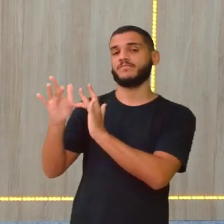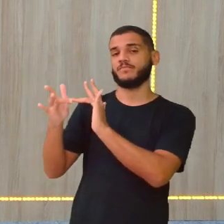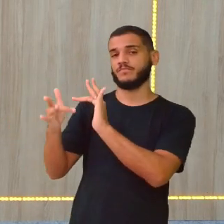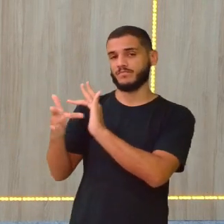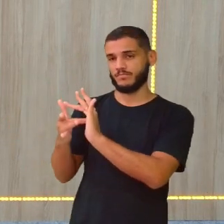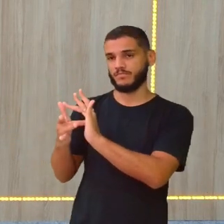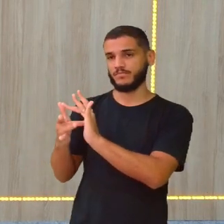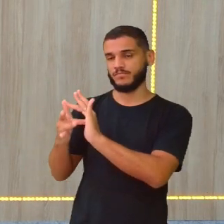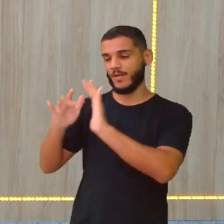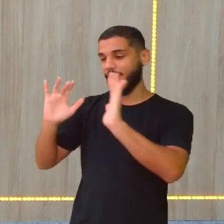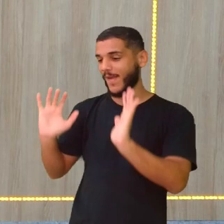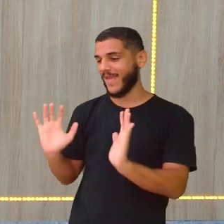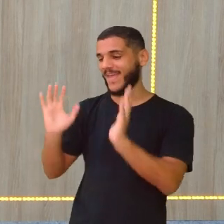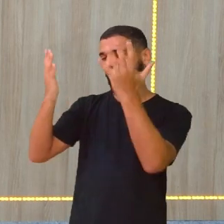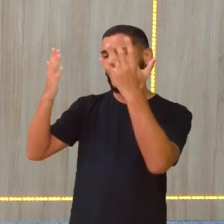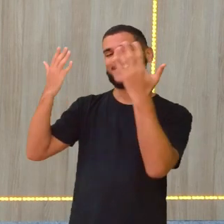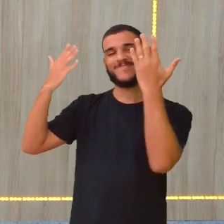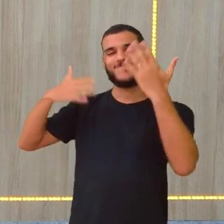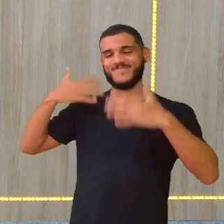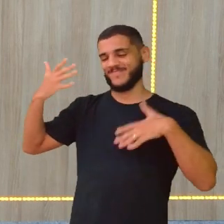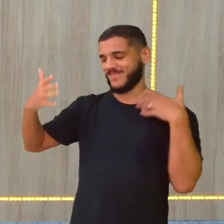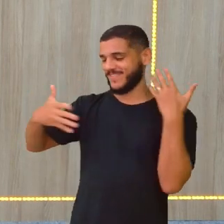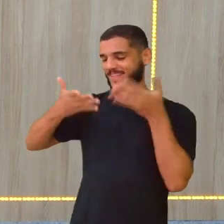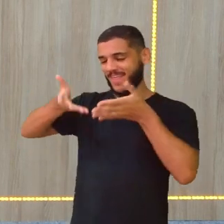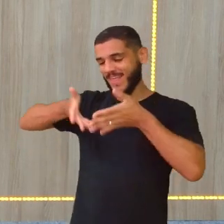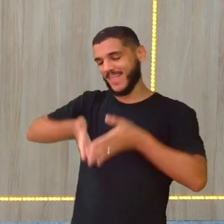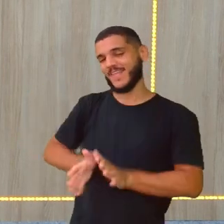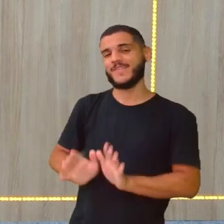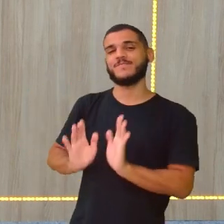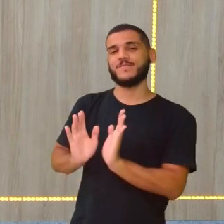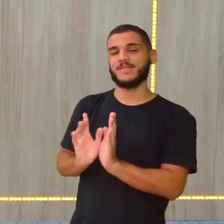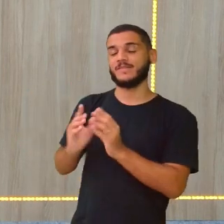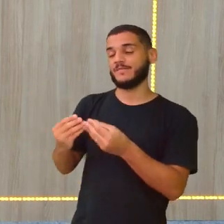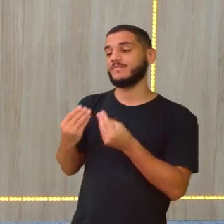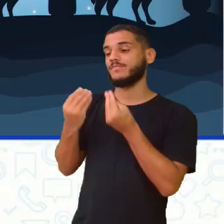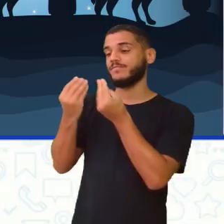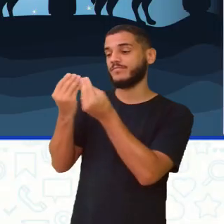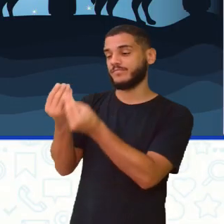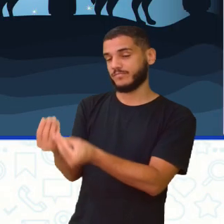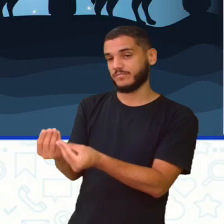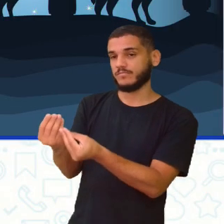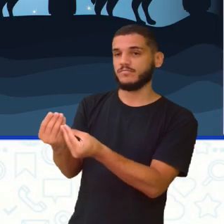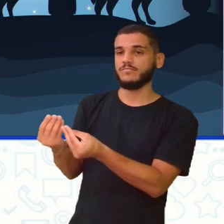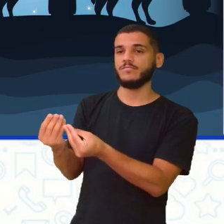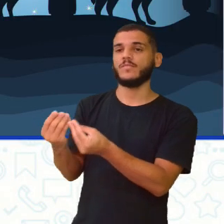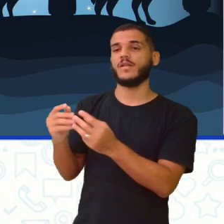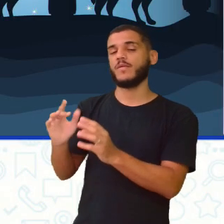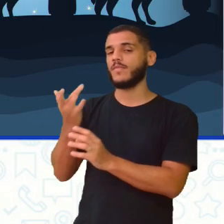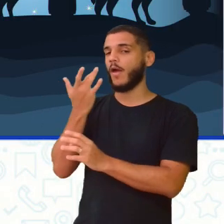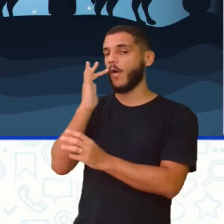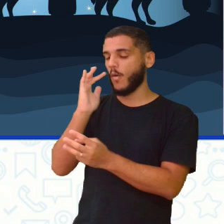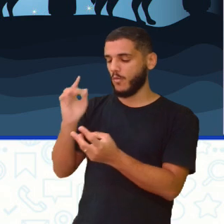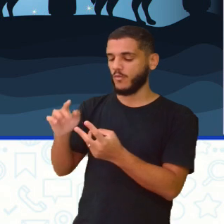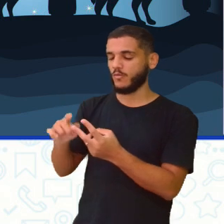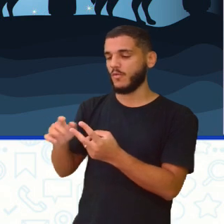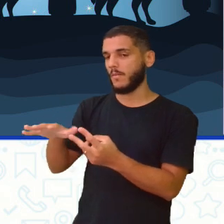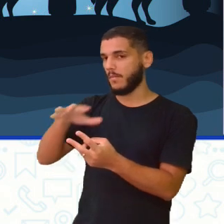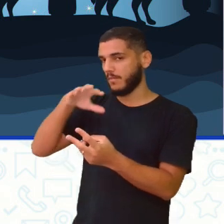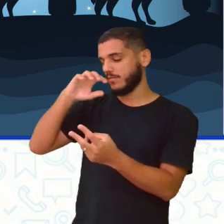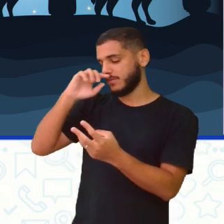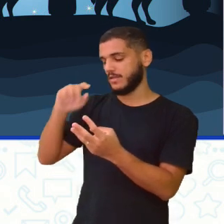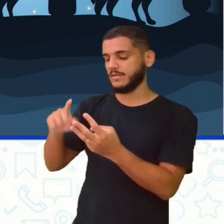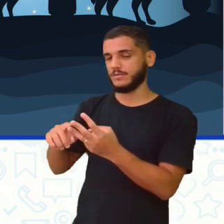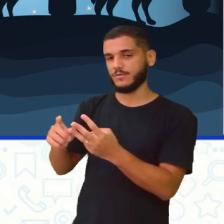menino, celebraram com alegria o seu nascimento, oferecendo-lhe ouro, incenso e